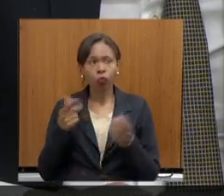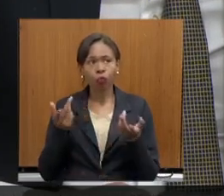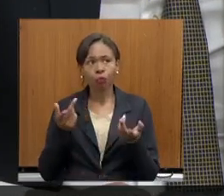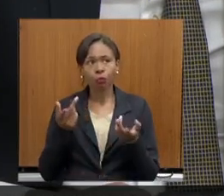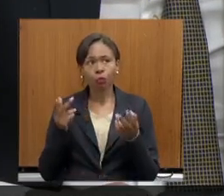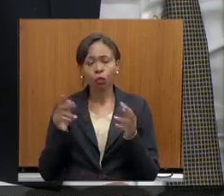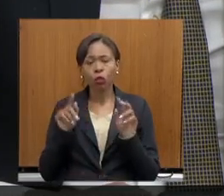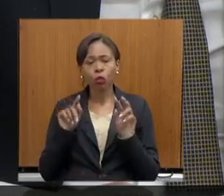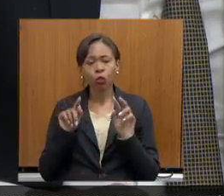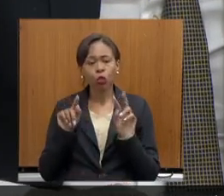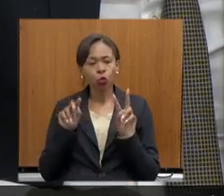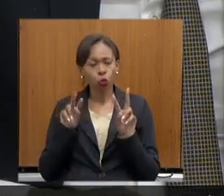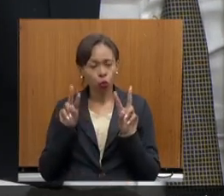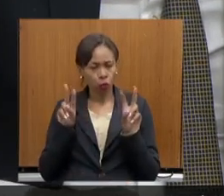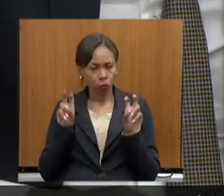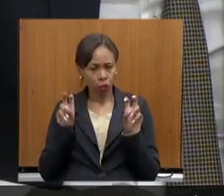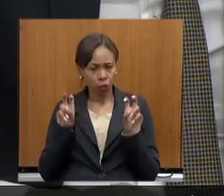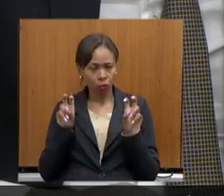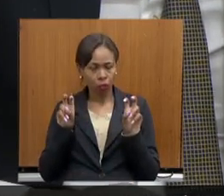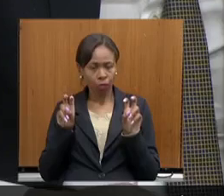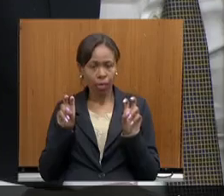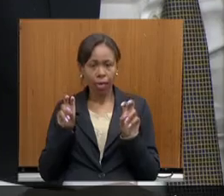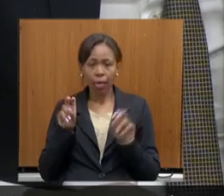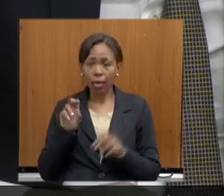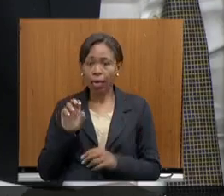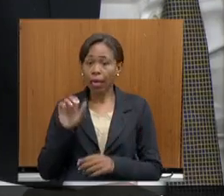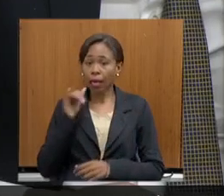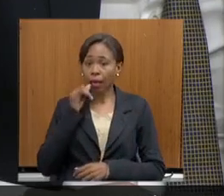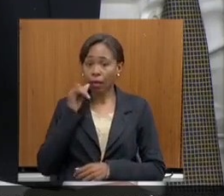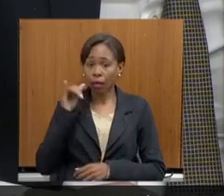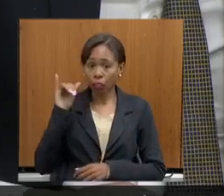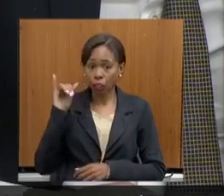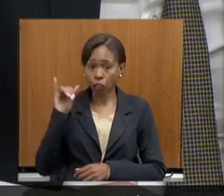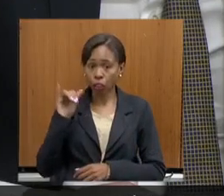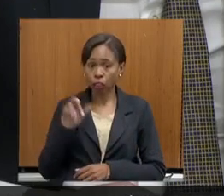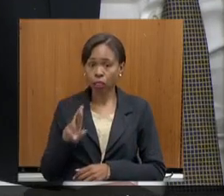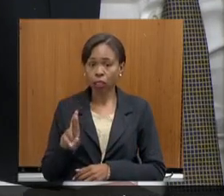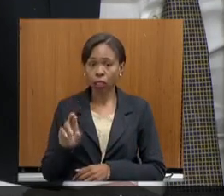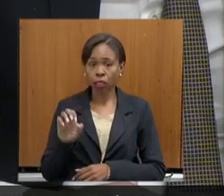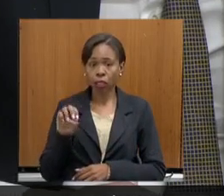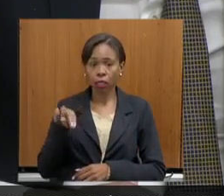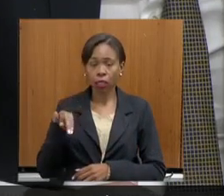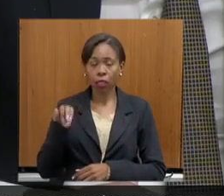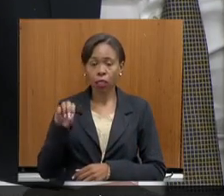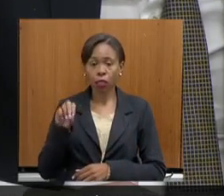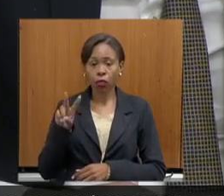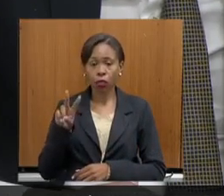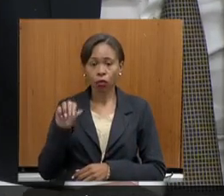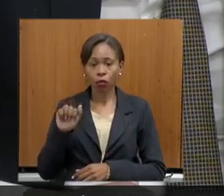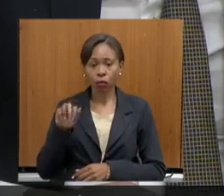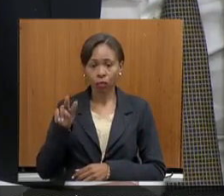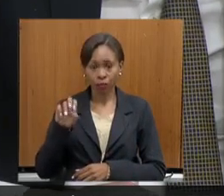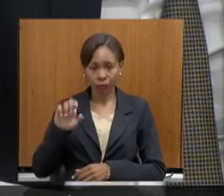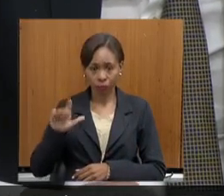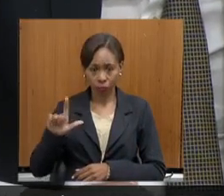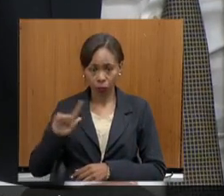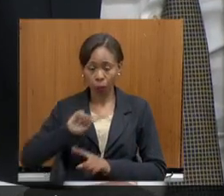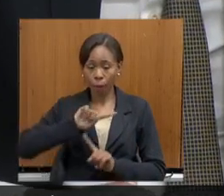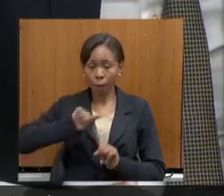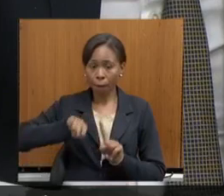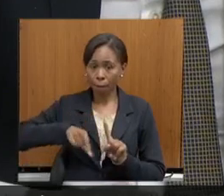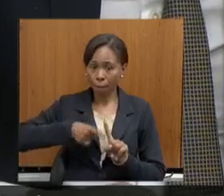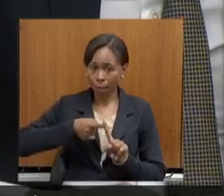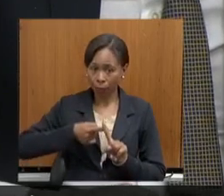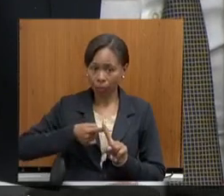né da nossa comissão que a energias renováveis e recursos hídricos ver a mente eu quero agradecer ao secretário Fernando